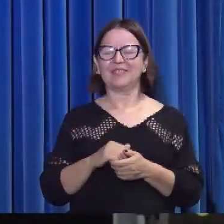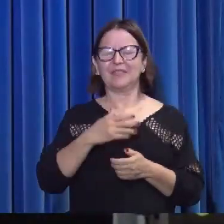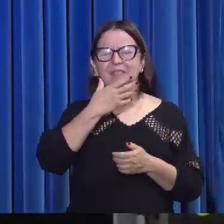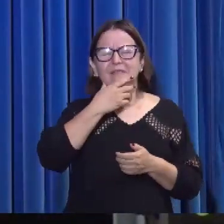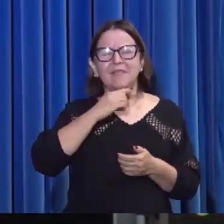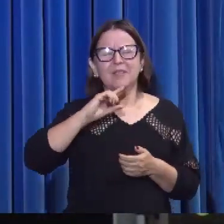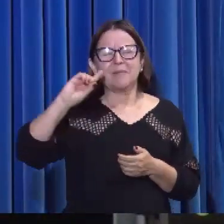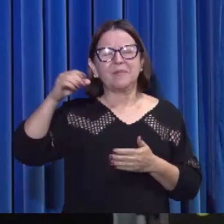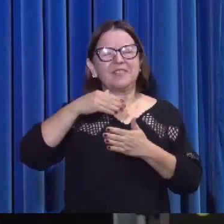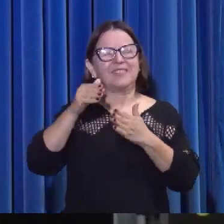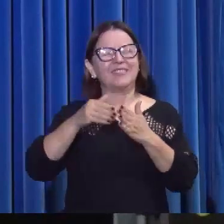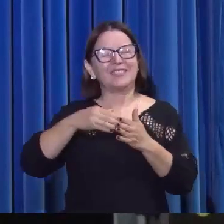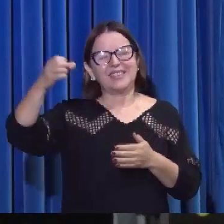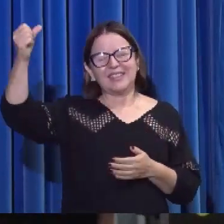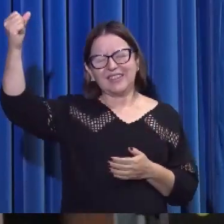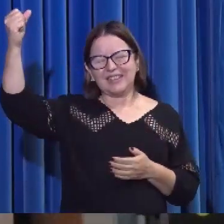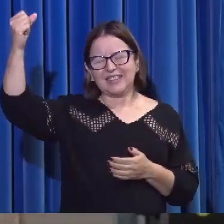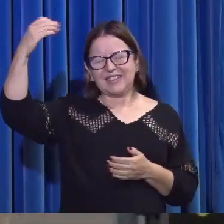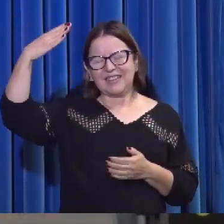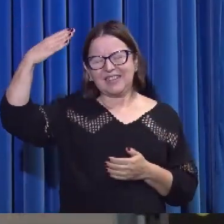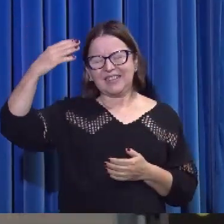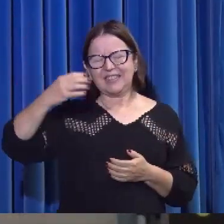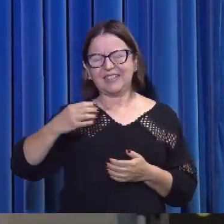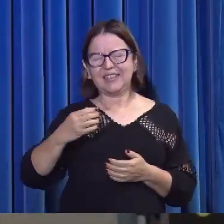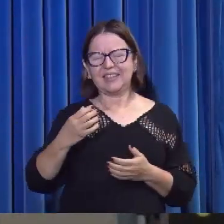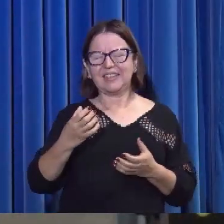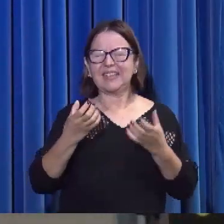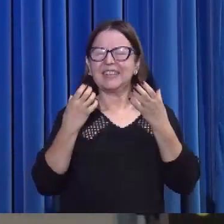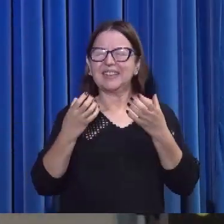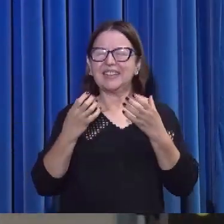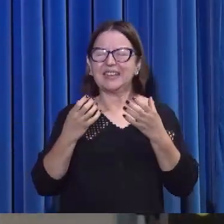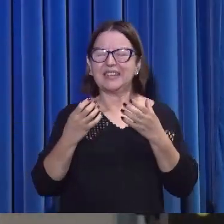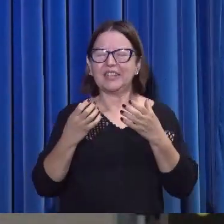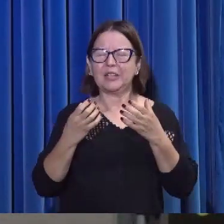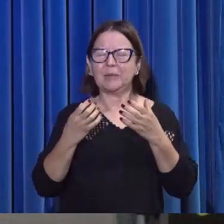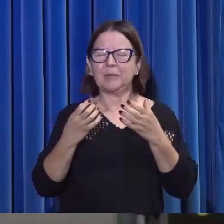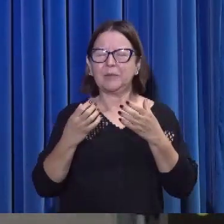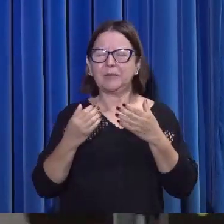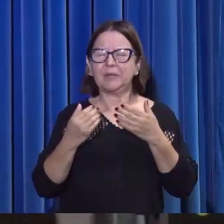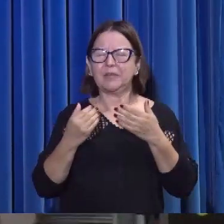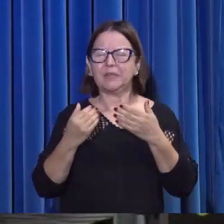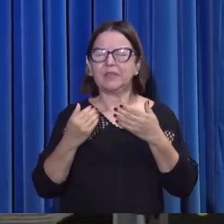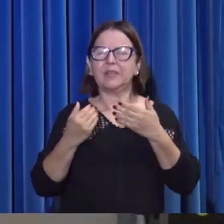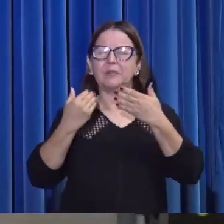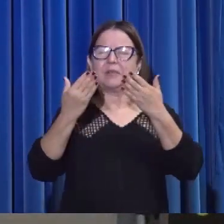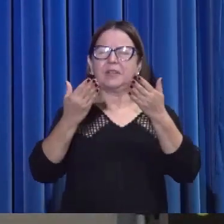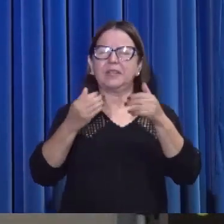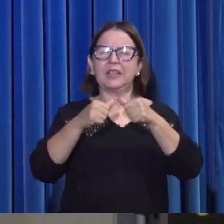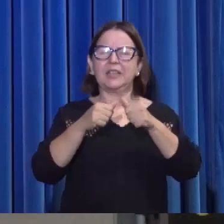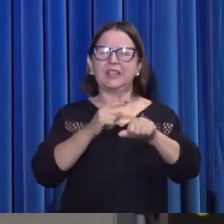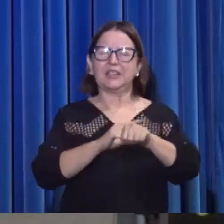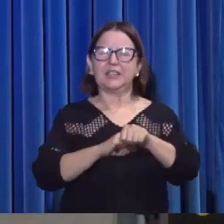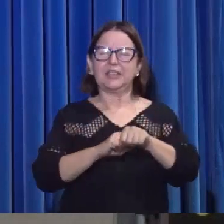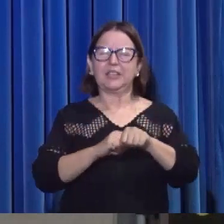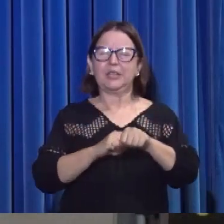Pai de toda graça, nós queremos colocar esse tempo, essa palavra diante de